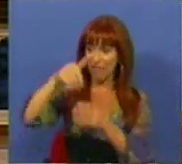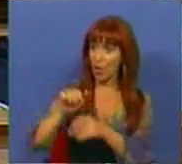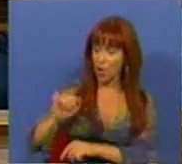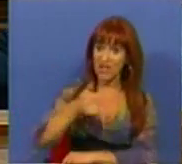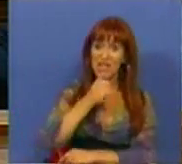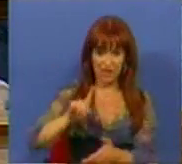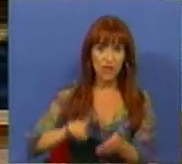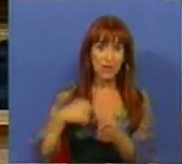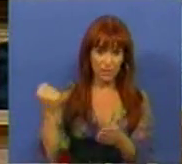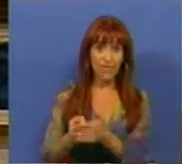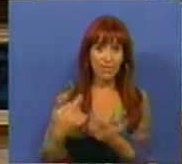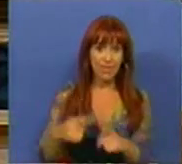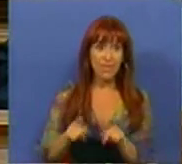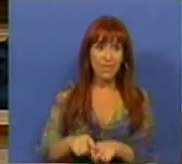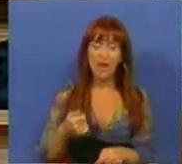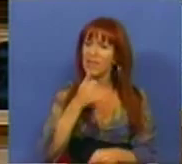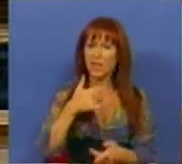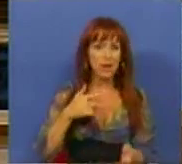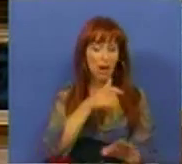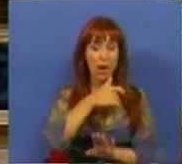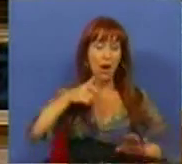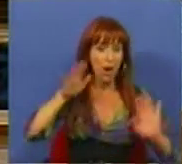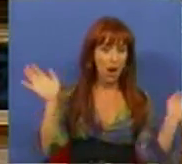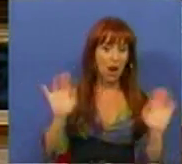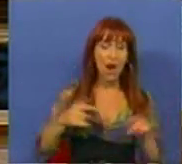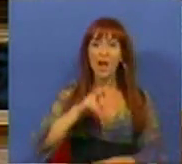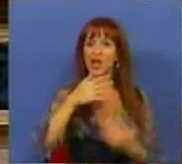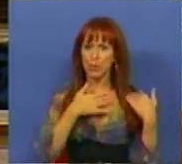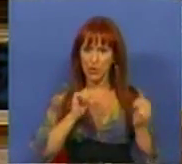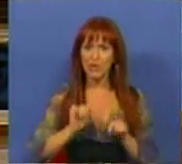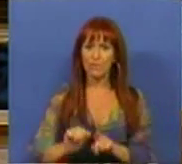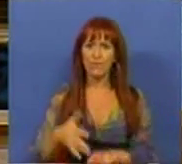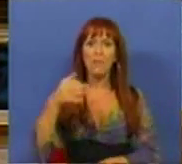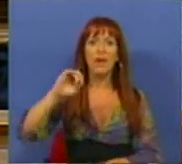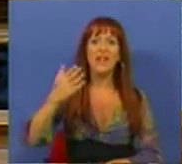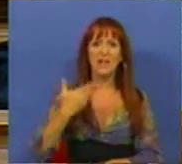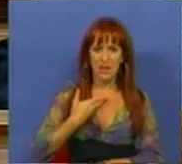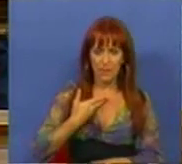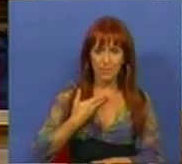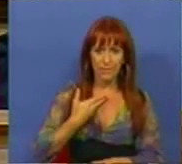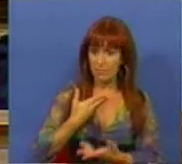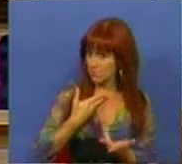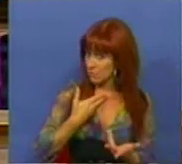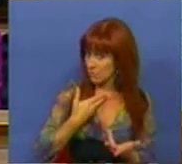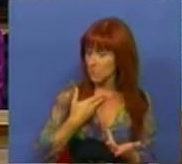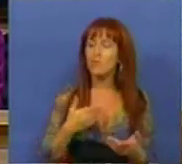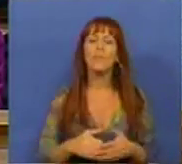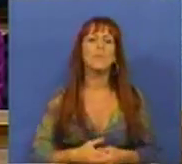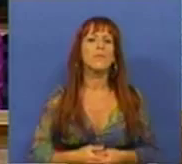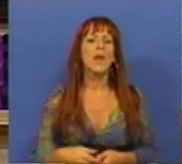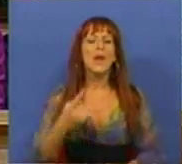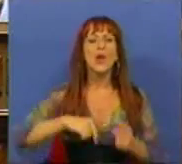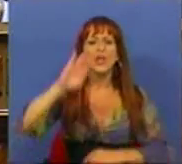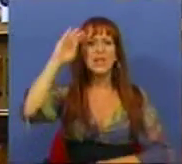é decisivo, decide não se comprometer. É esta a responsabilidade do Partido Social Democrata?